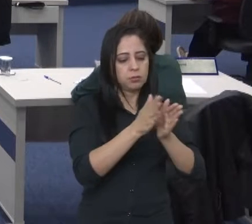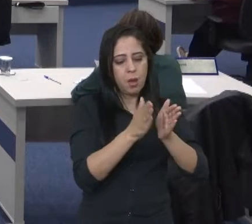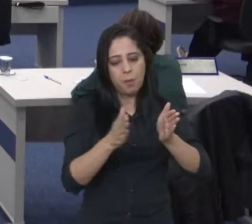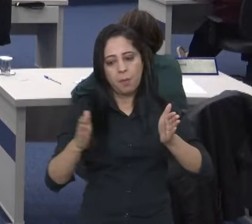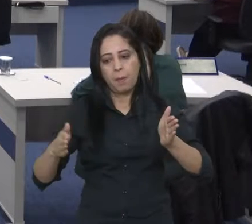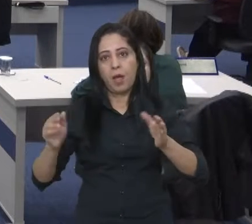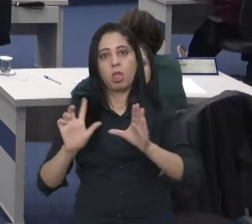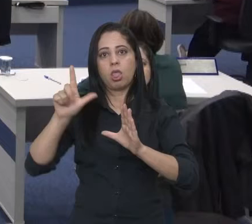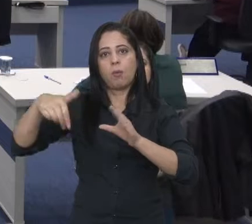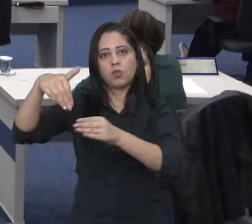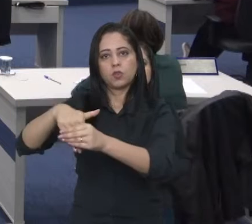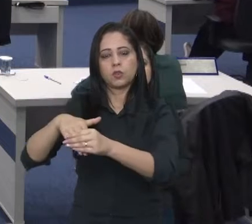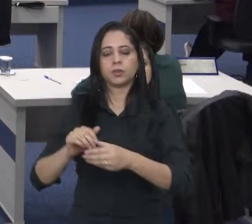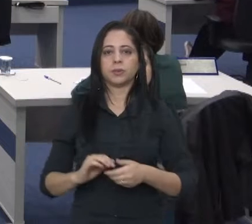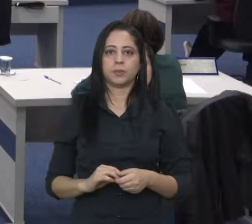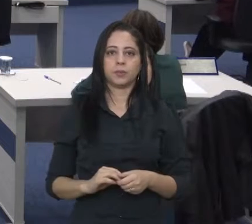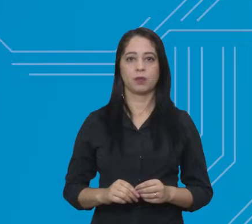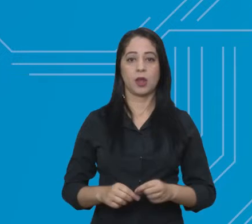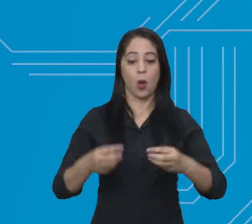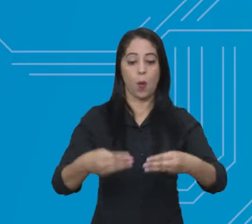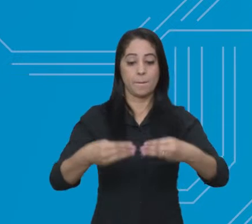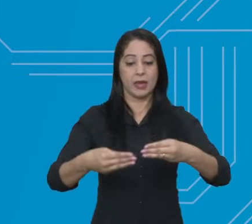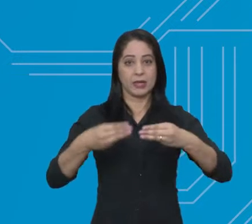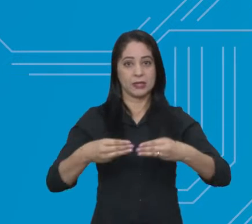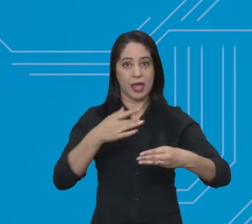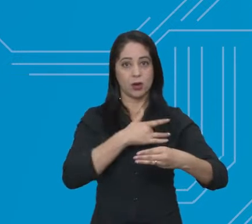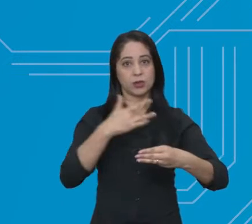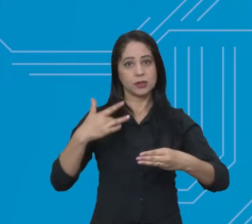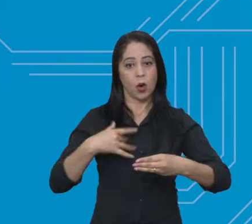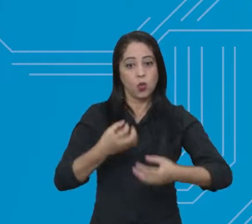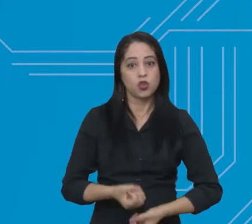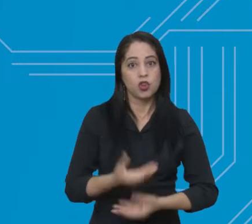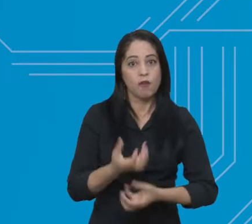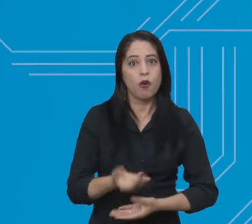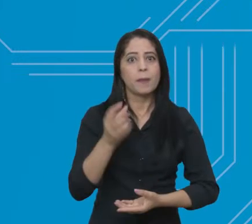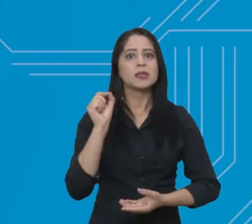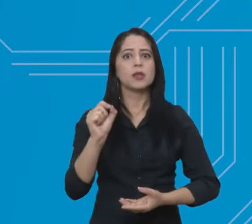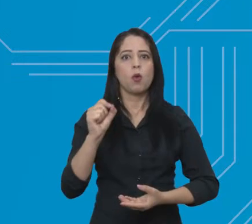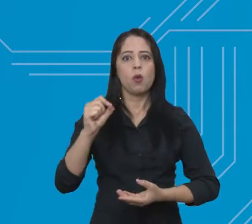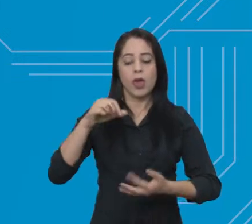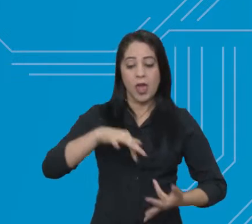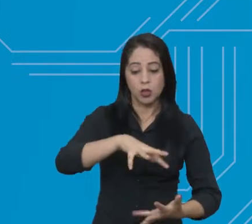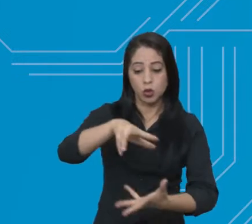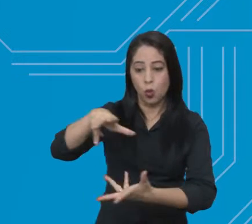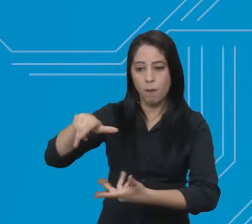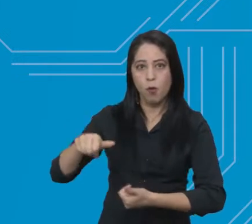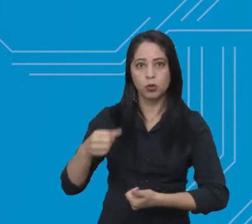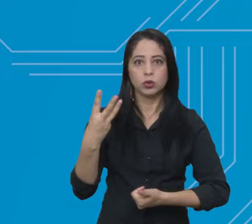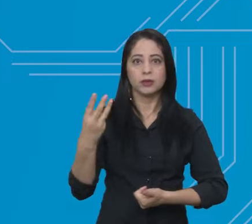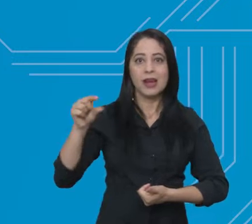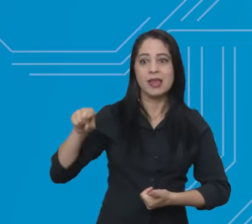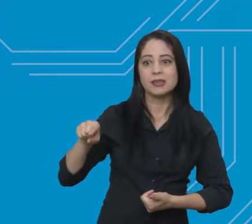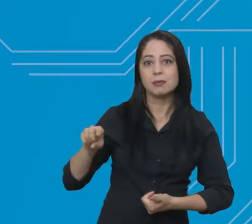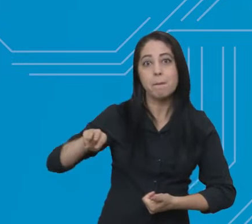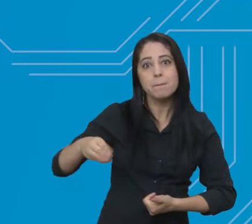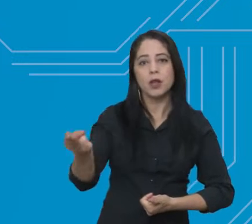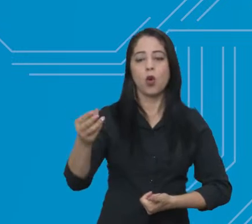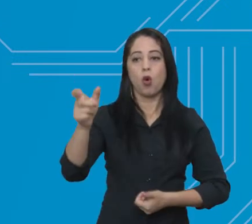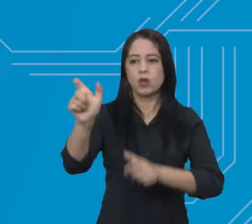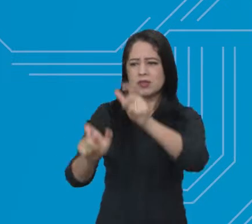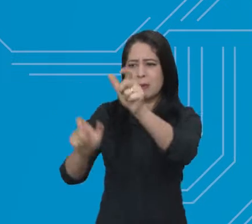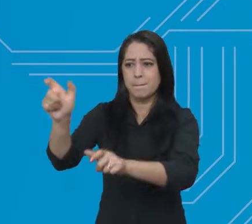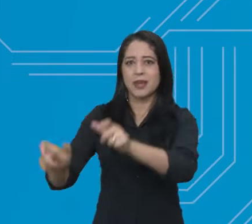e começam a tramitar na Casa. De acordo com o Ministério da Saúde, quase 3 milhões de pessoas em todo o